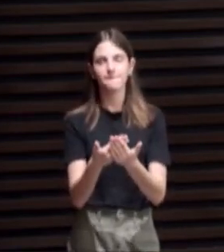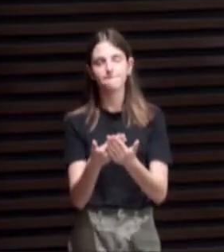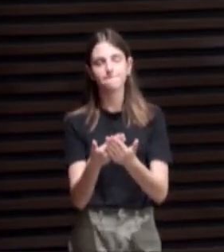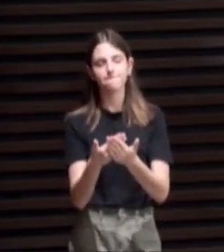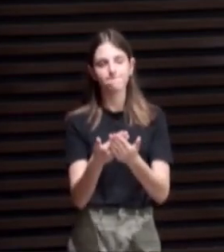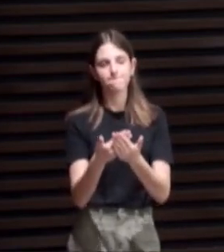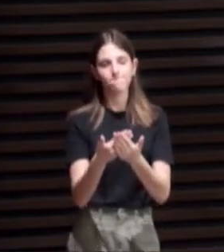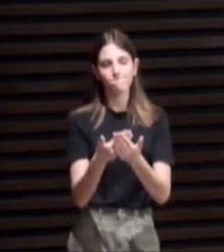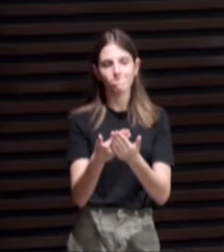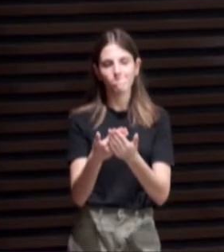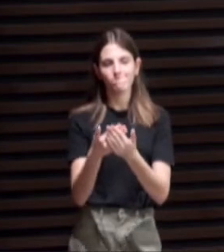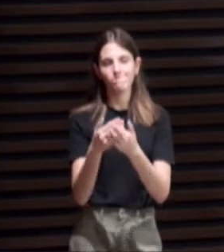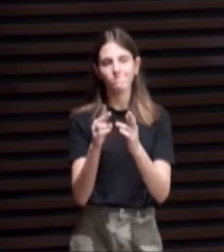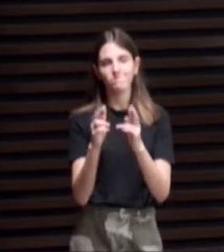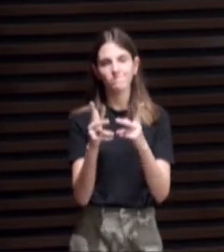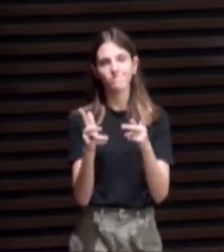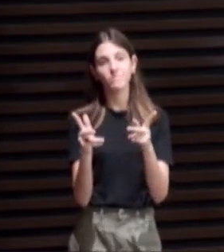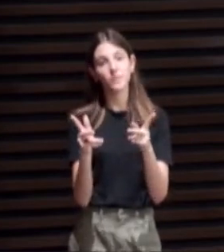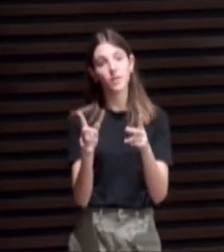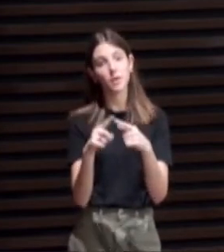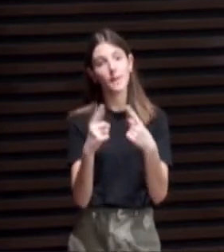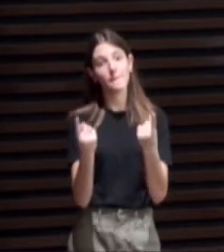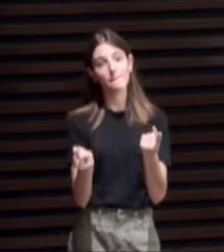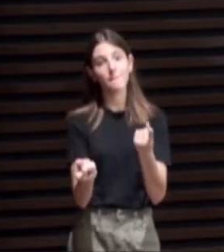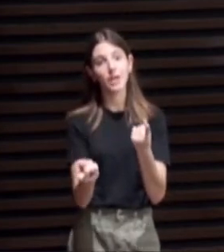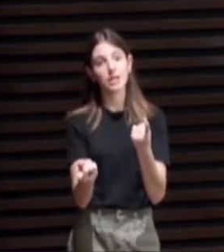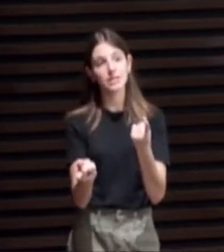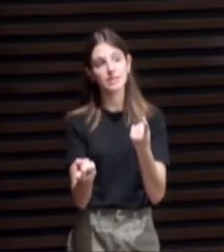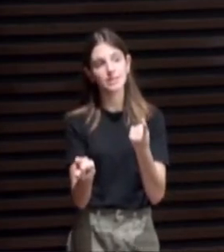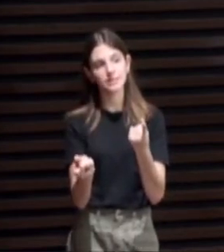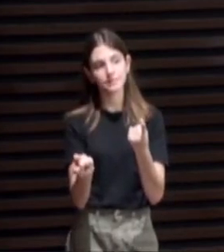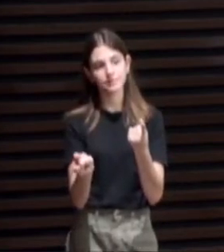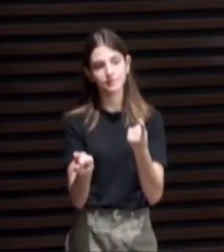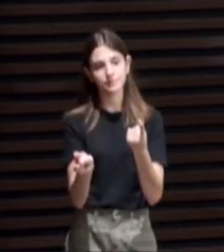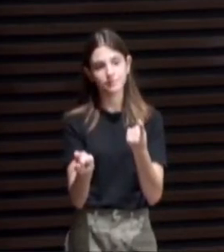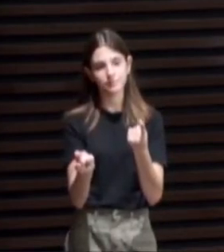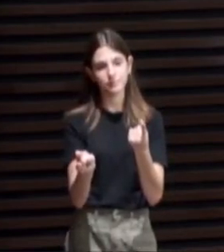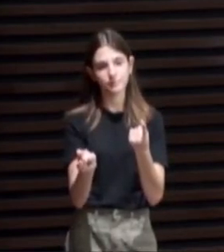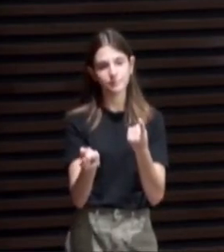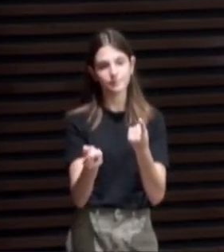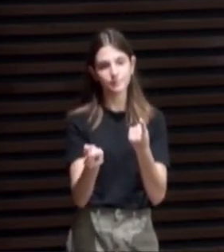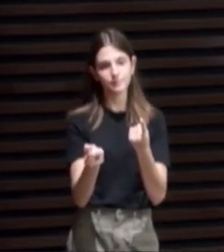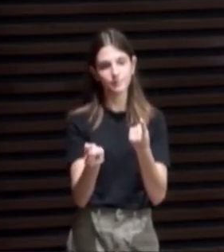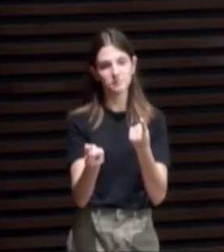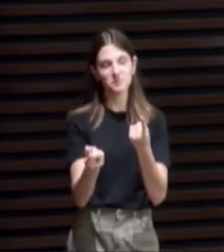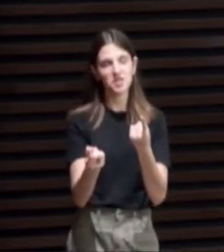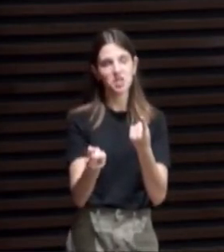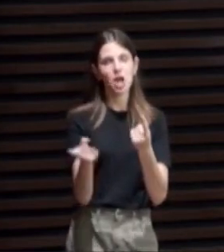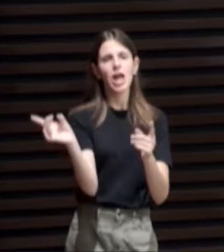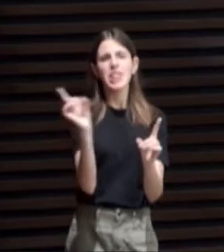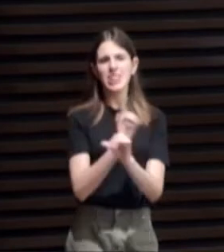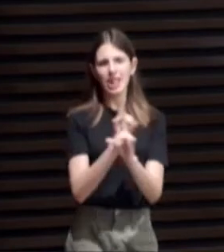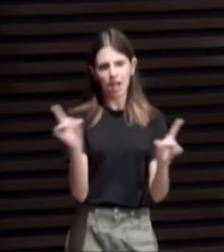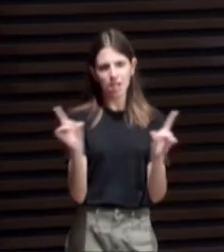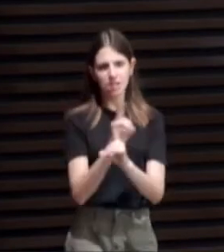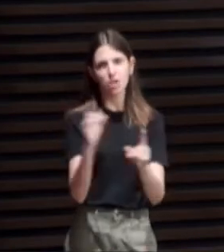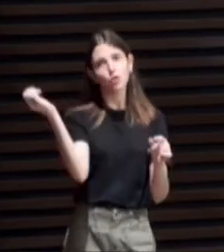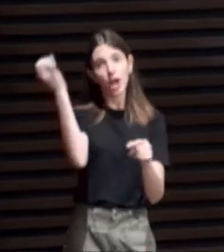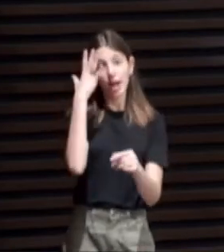nuances, mas qualquer negação da obra salvífica de Jesus Cristo, qualquer negação da graça